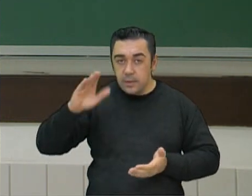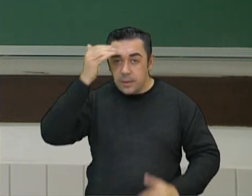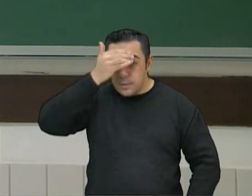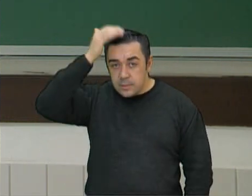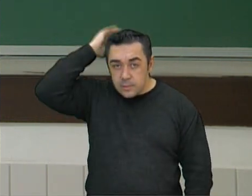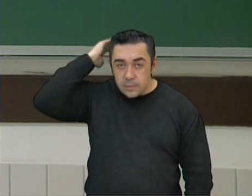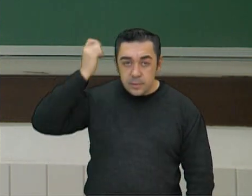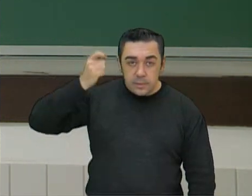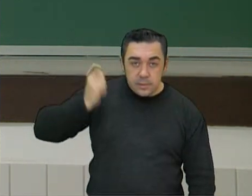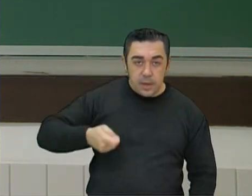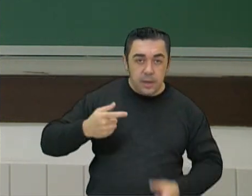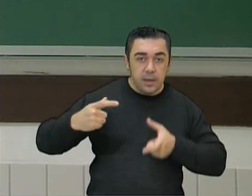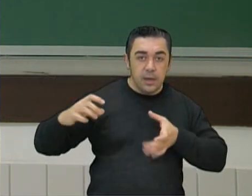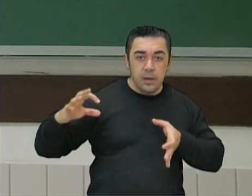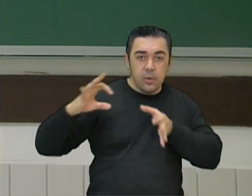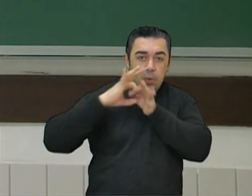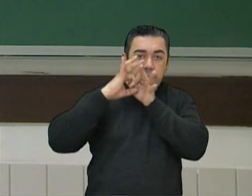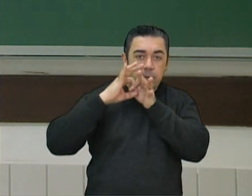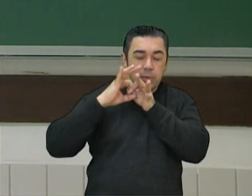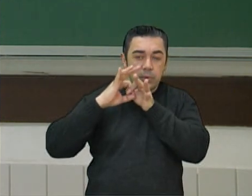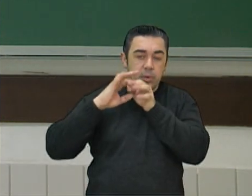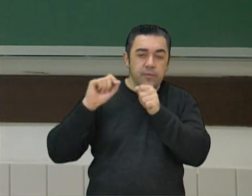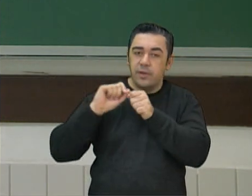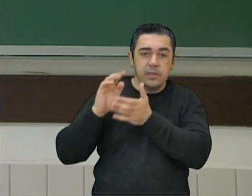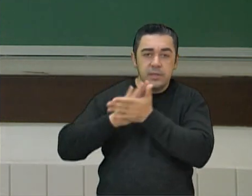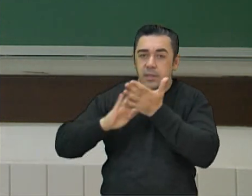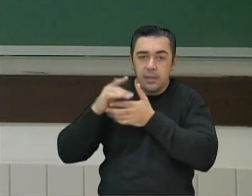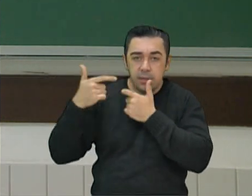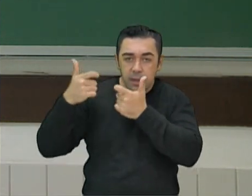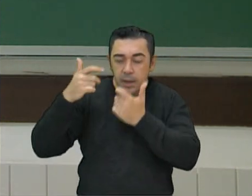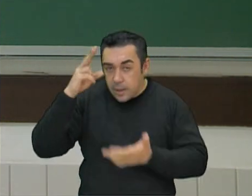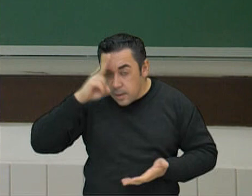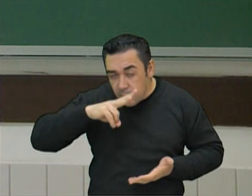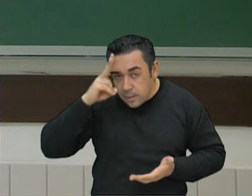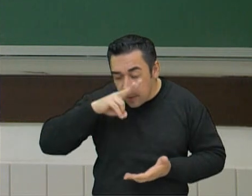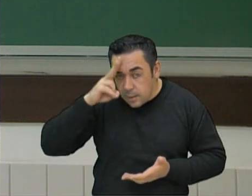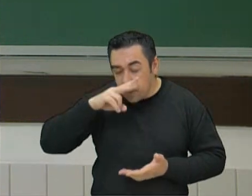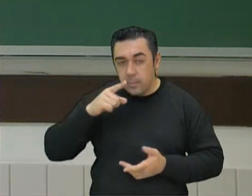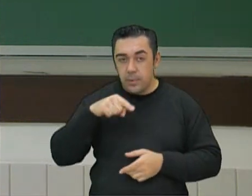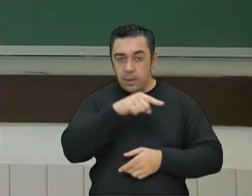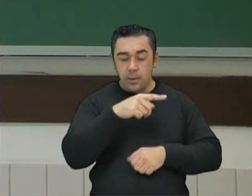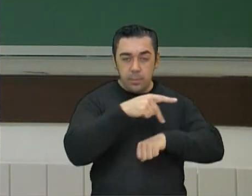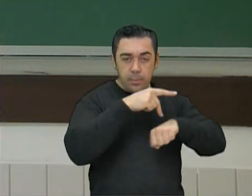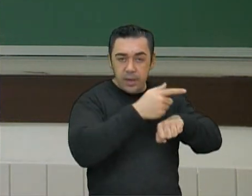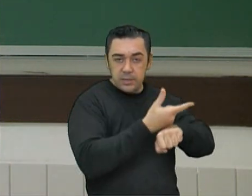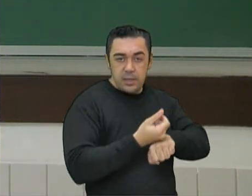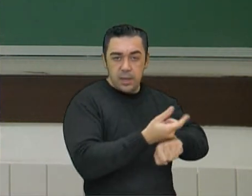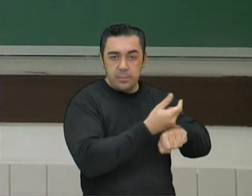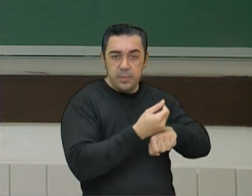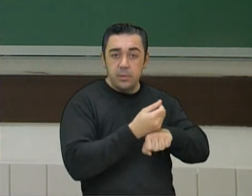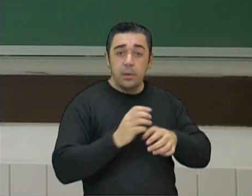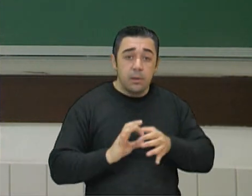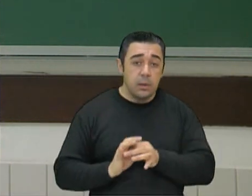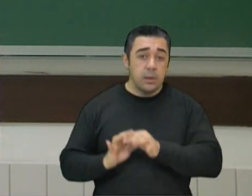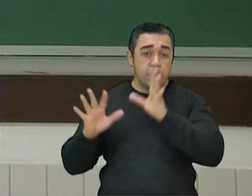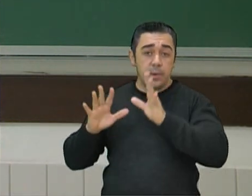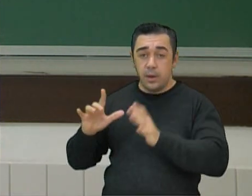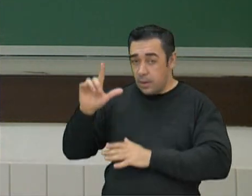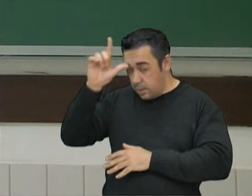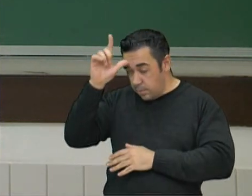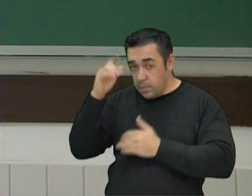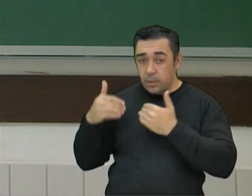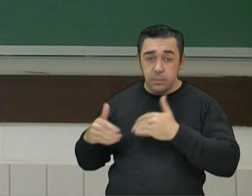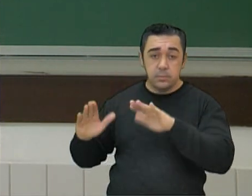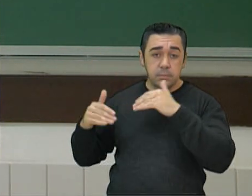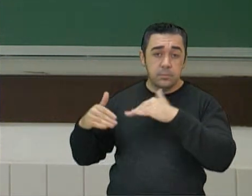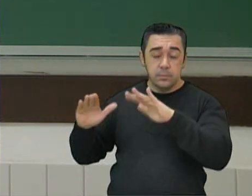um acordo de não agressão. Lembre-se que os países capitalistas na política de apaziguamento deixaram